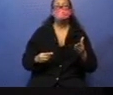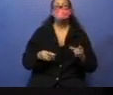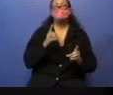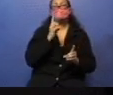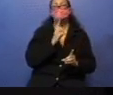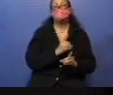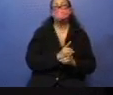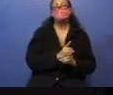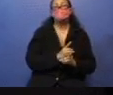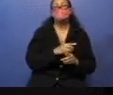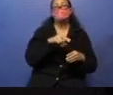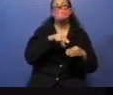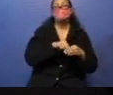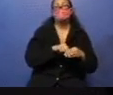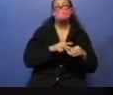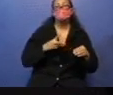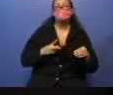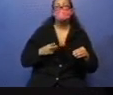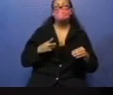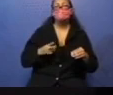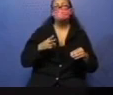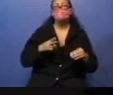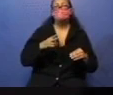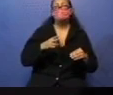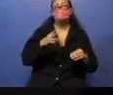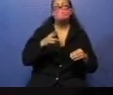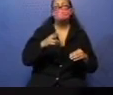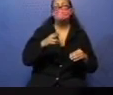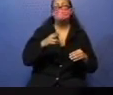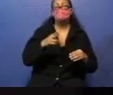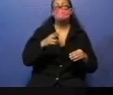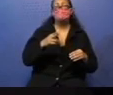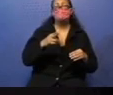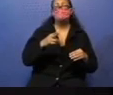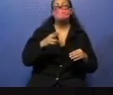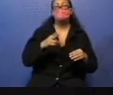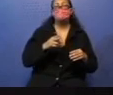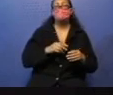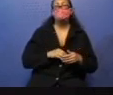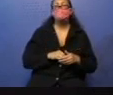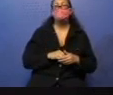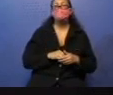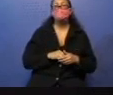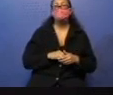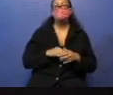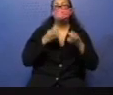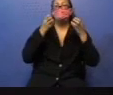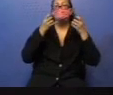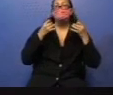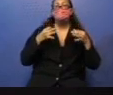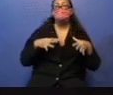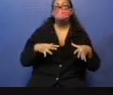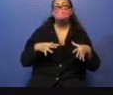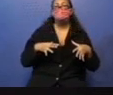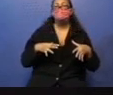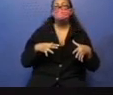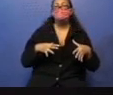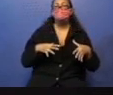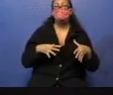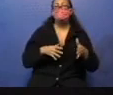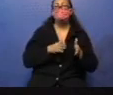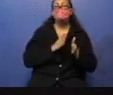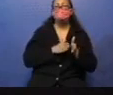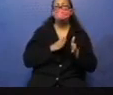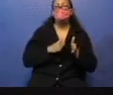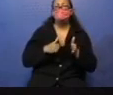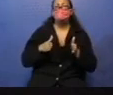esse anexo, recortem na linha pontilhada. Aqui nós estamos explicando o passo a passo